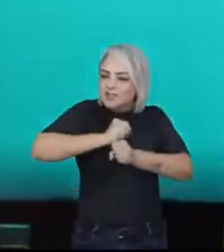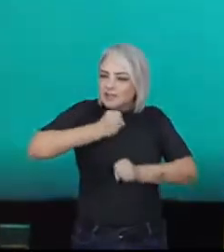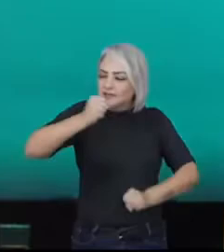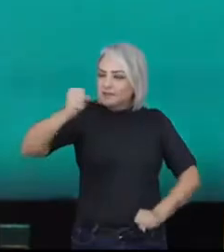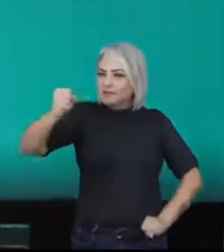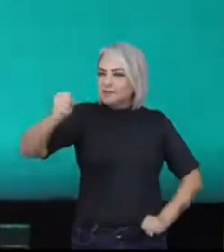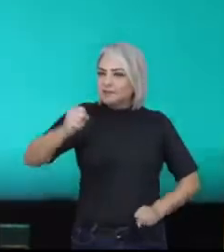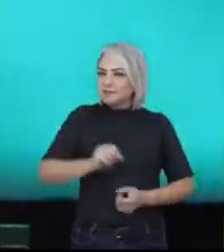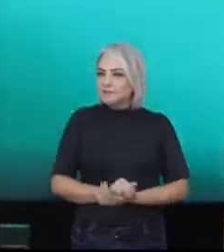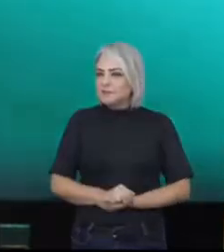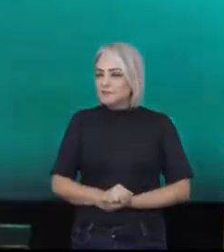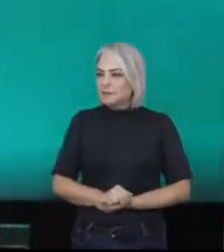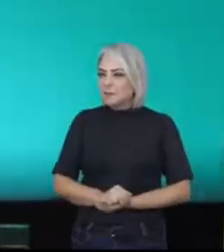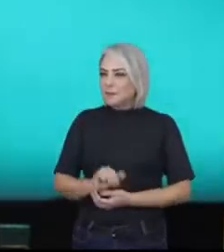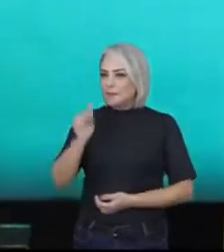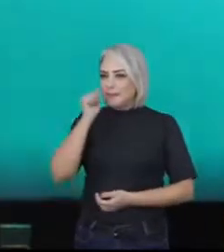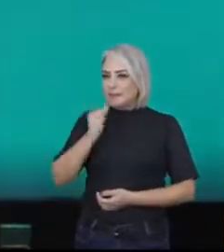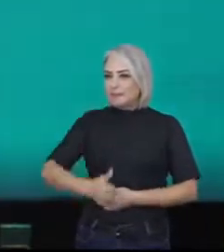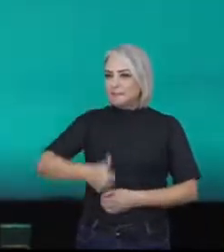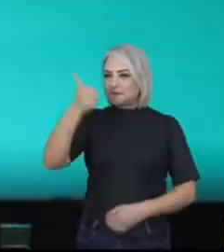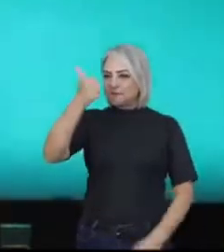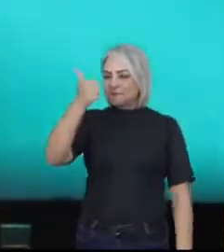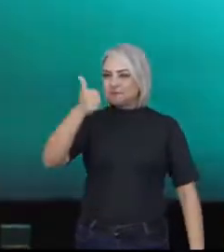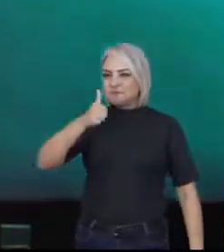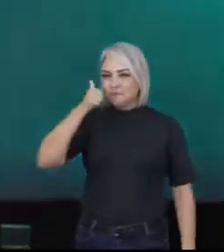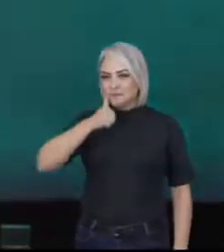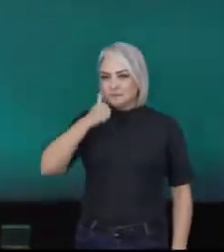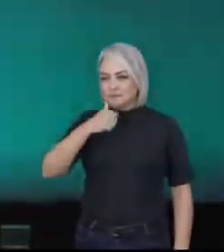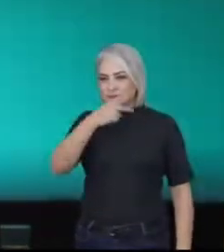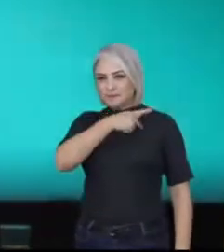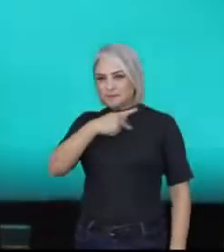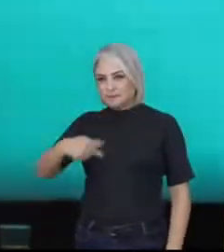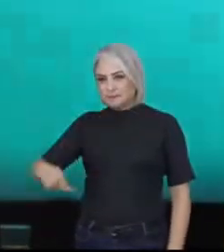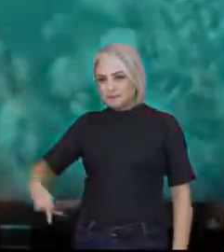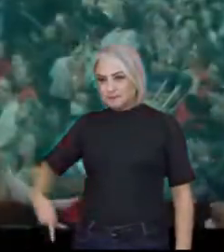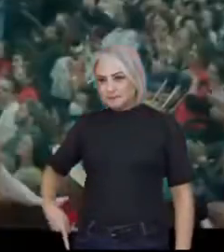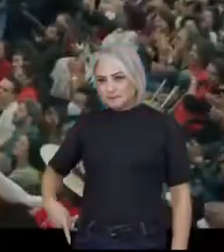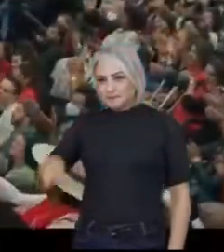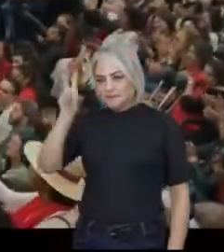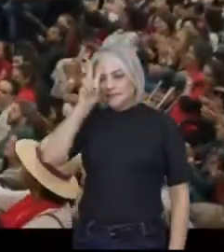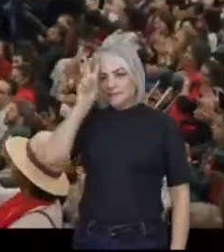a primeira mulher a ser presidenta da história desse país.